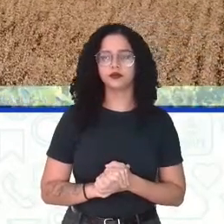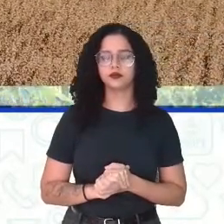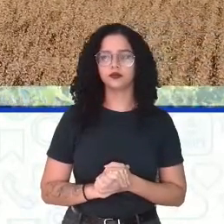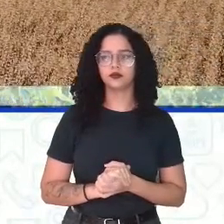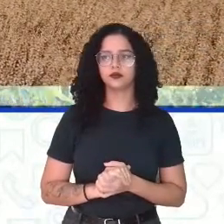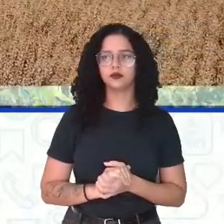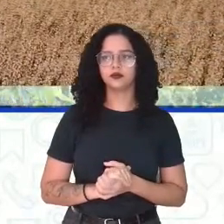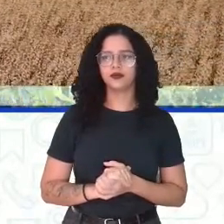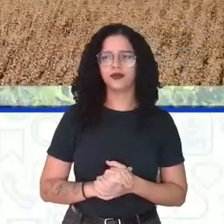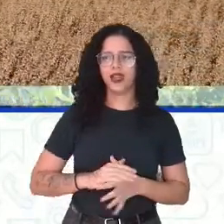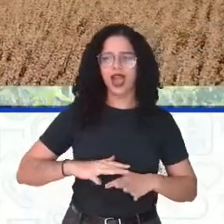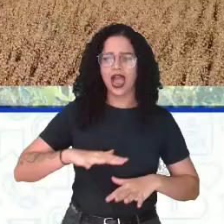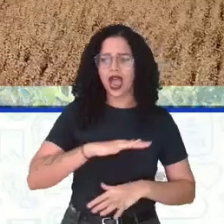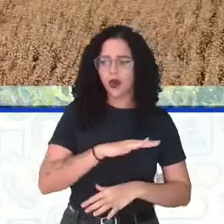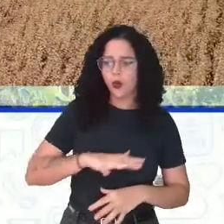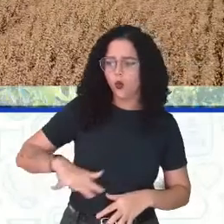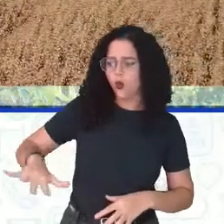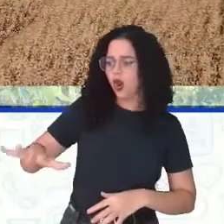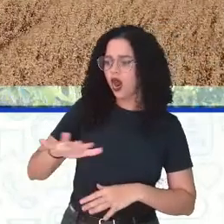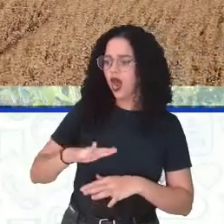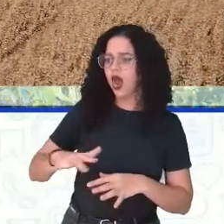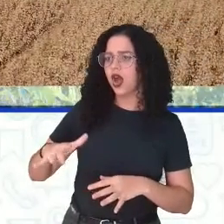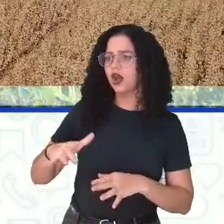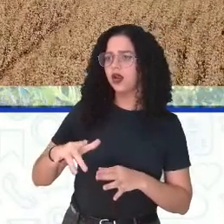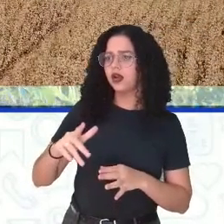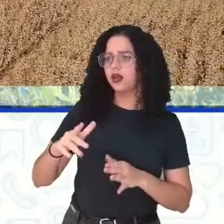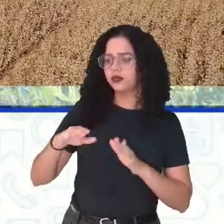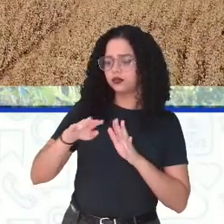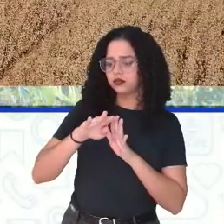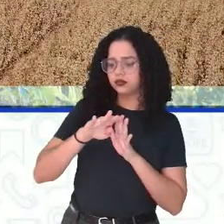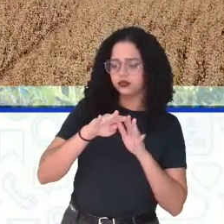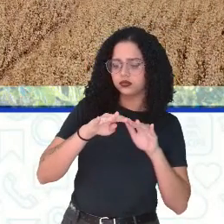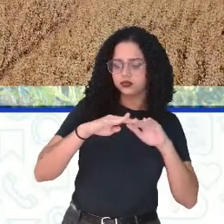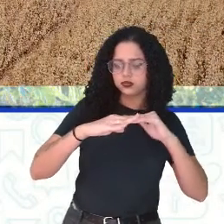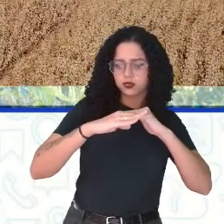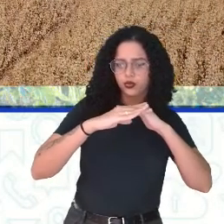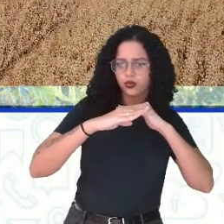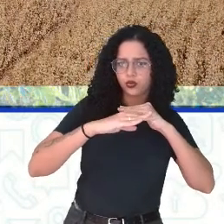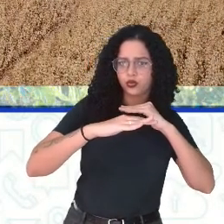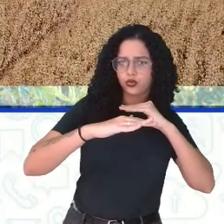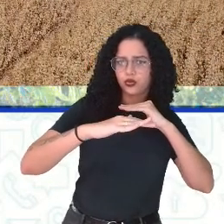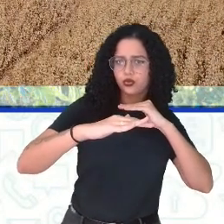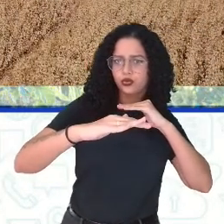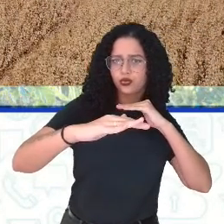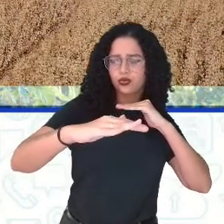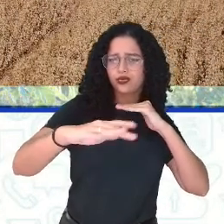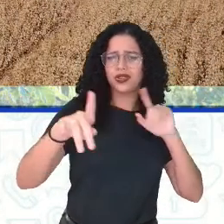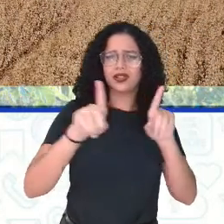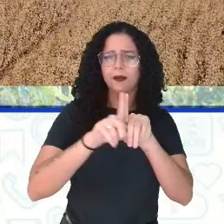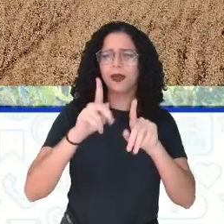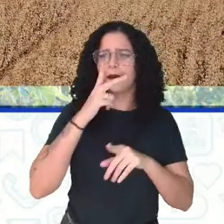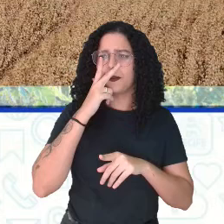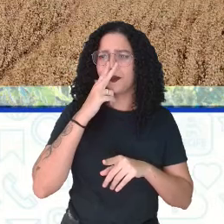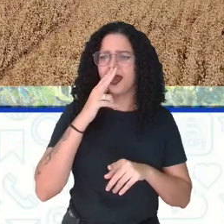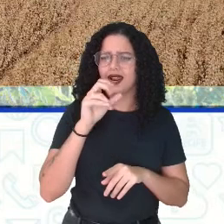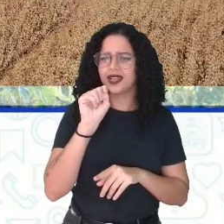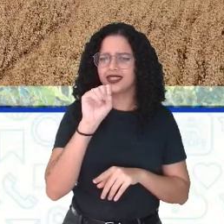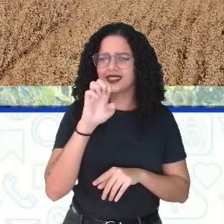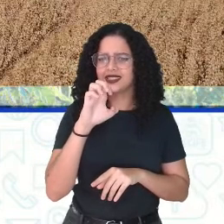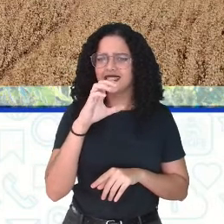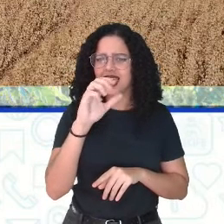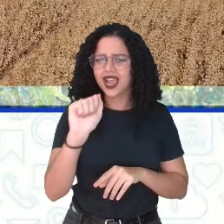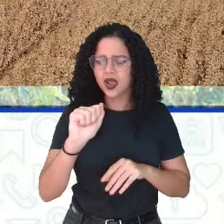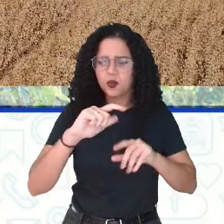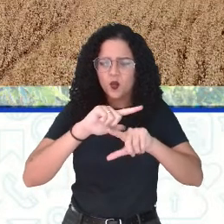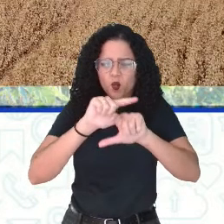área imensa e plana. Imensa, plana e seca, né? Parece um solo bem desgastado